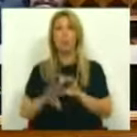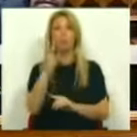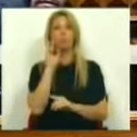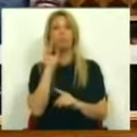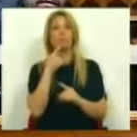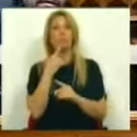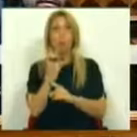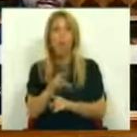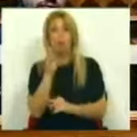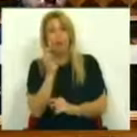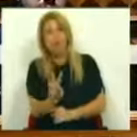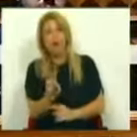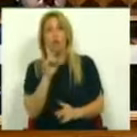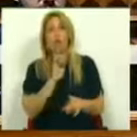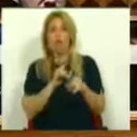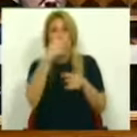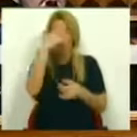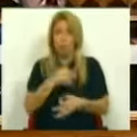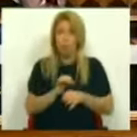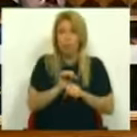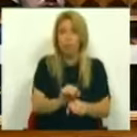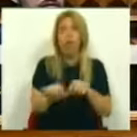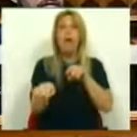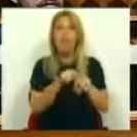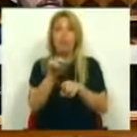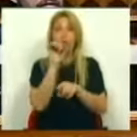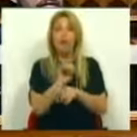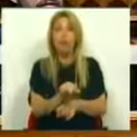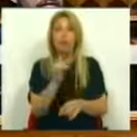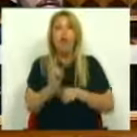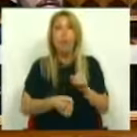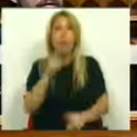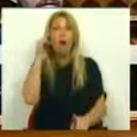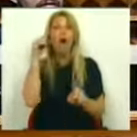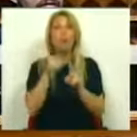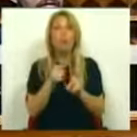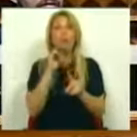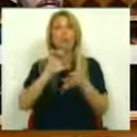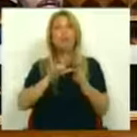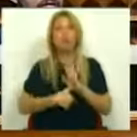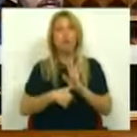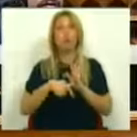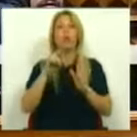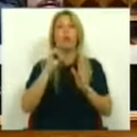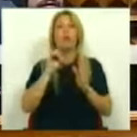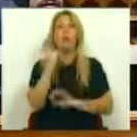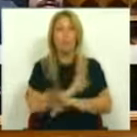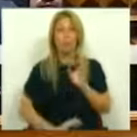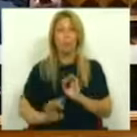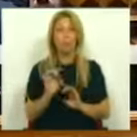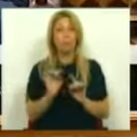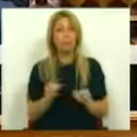seus comportamentos e nas suas políticas os fundamentos do projeto europeu. Isto é, hoje mais do que